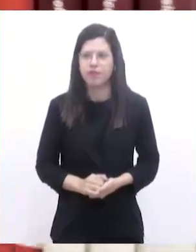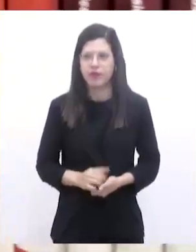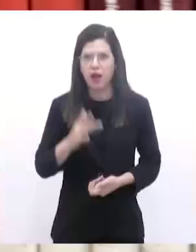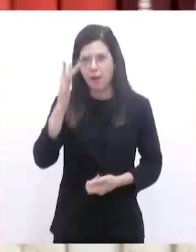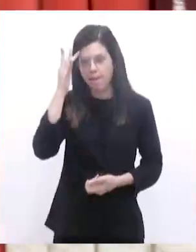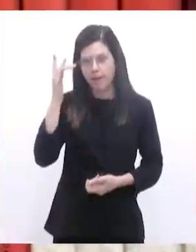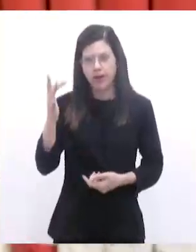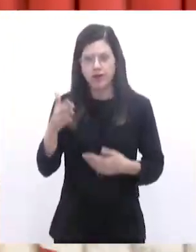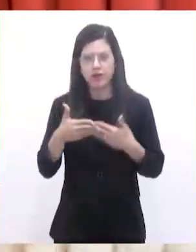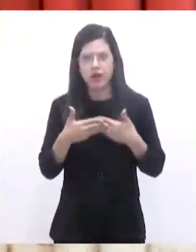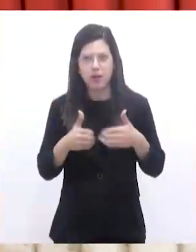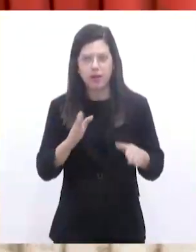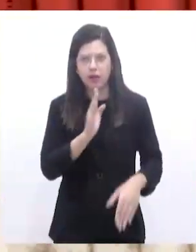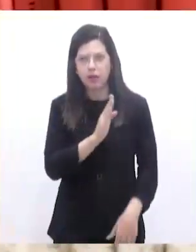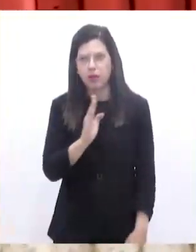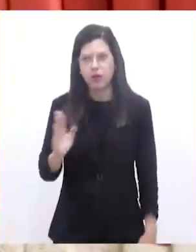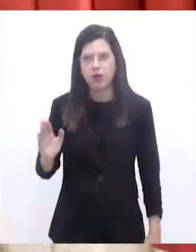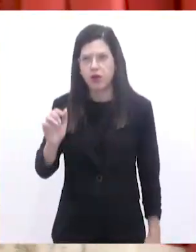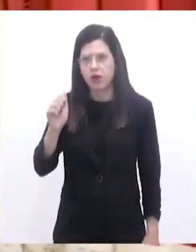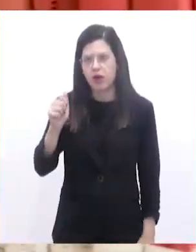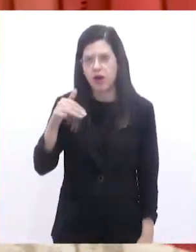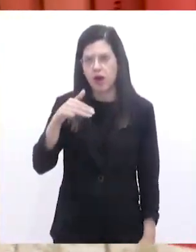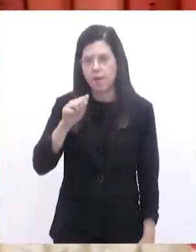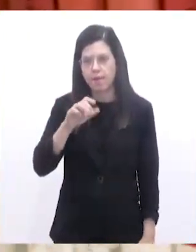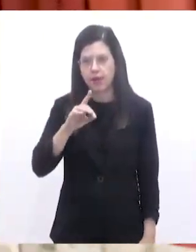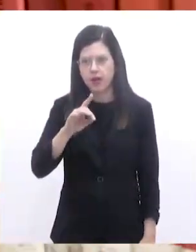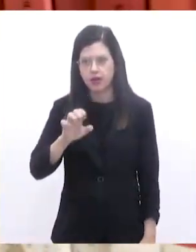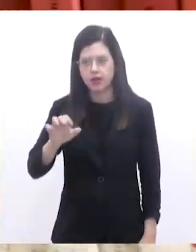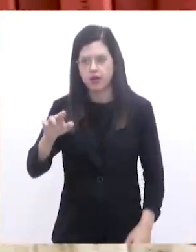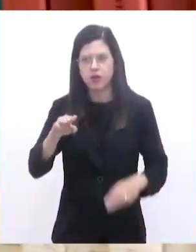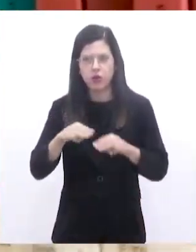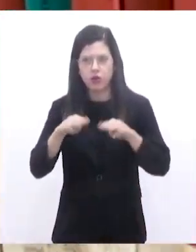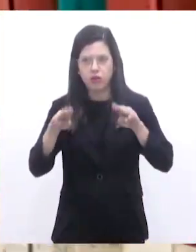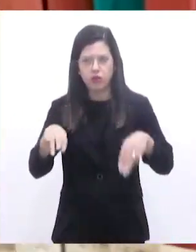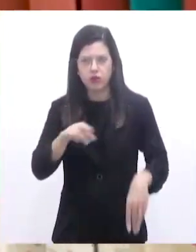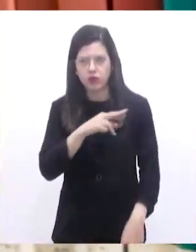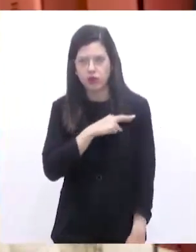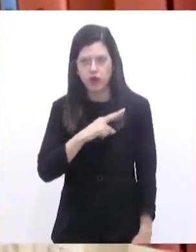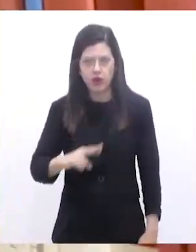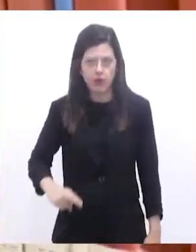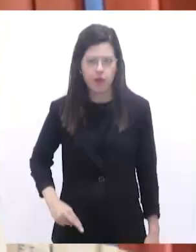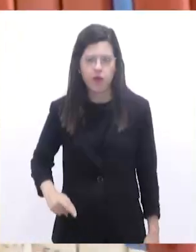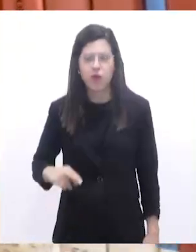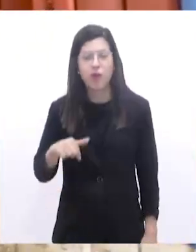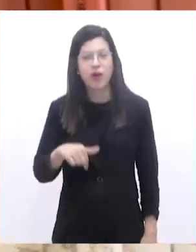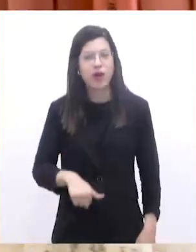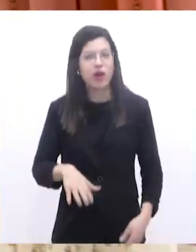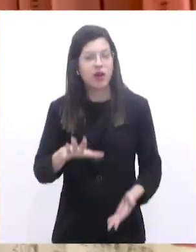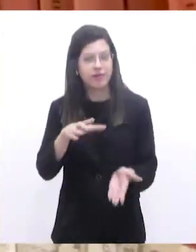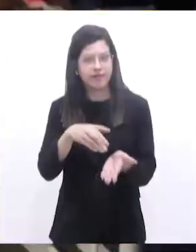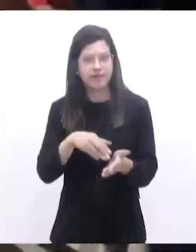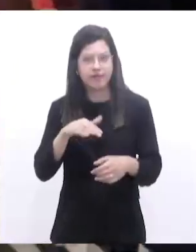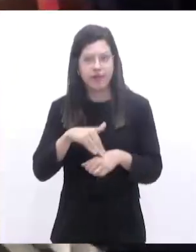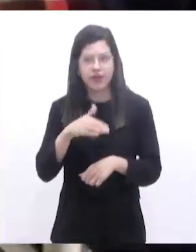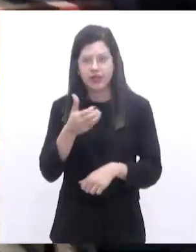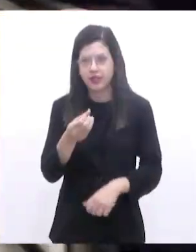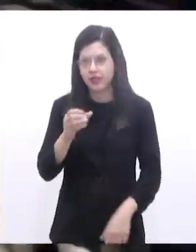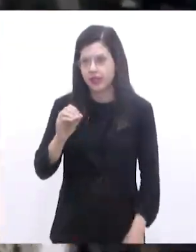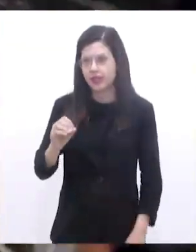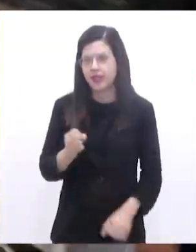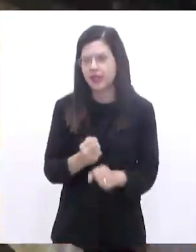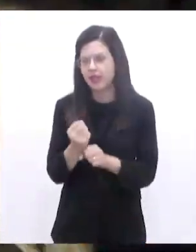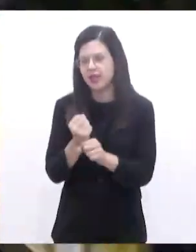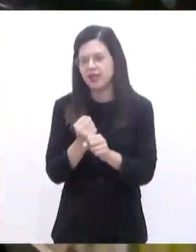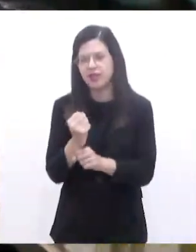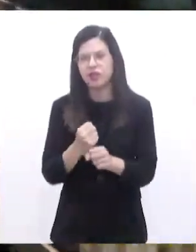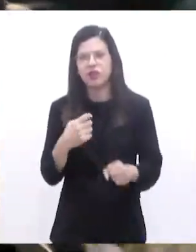Amanhã será reaberta a Biblioteca Amadeu Amaral, que fica no Museu da República, no Catete. A unidade tem mais de 60 anos.